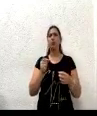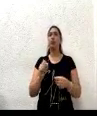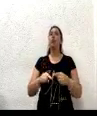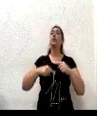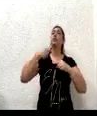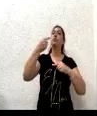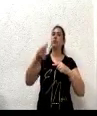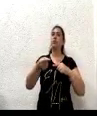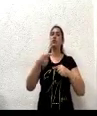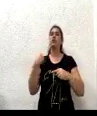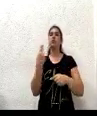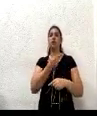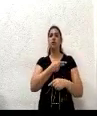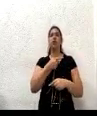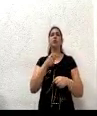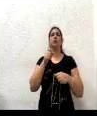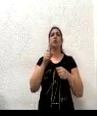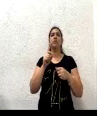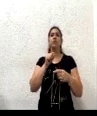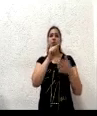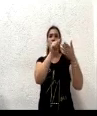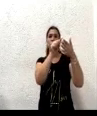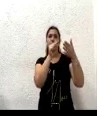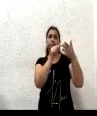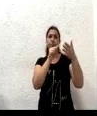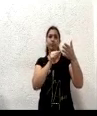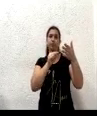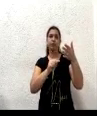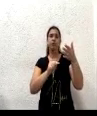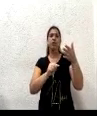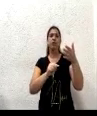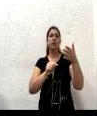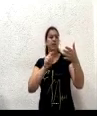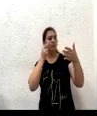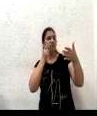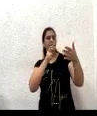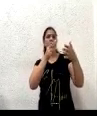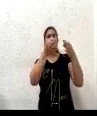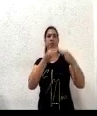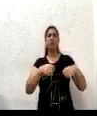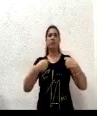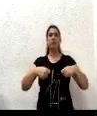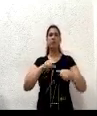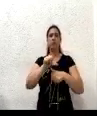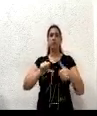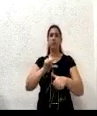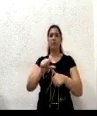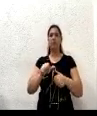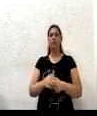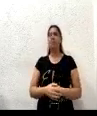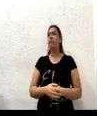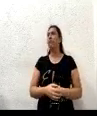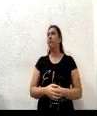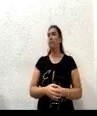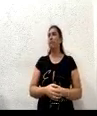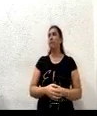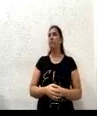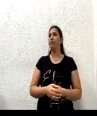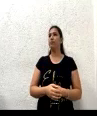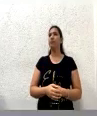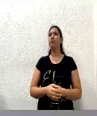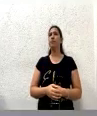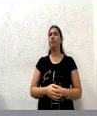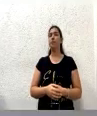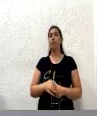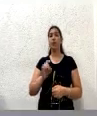leis, a gente vai pontuando devagarinho e botando os pingos no i. Vereador, só uma parte, por gentileza. Pois não.